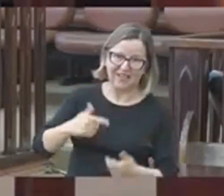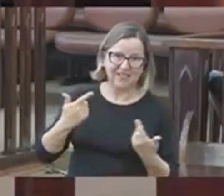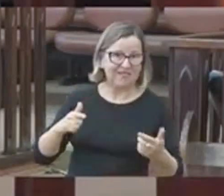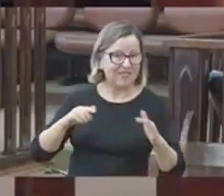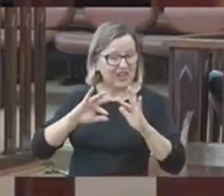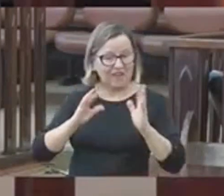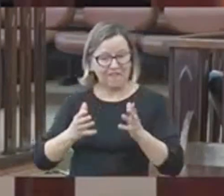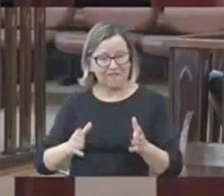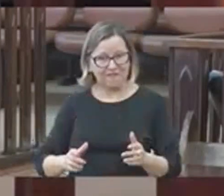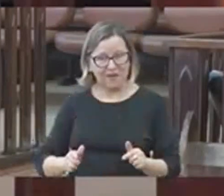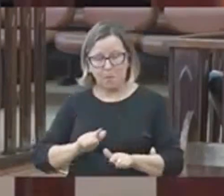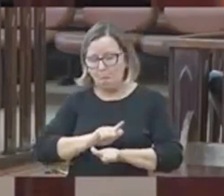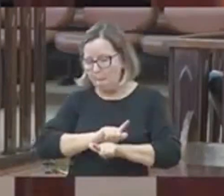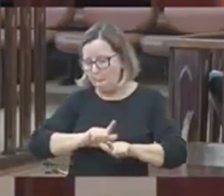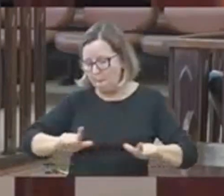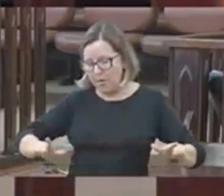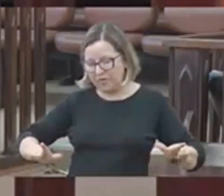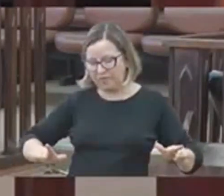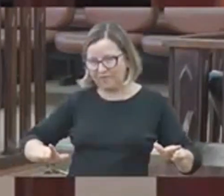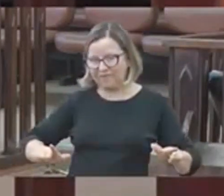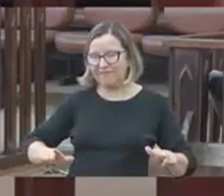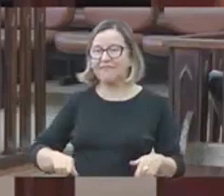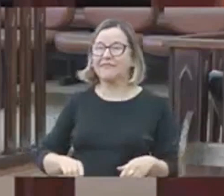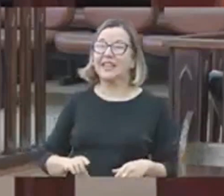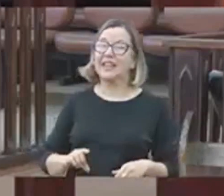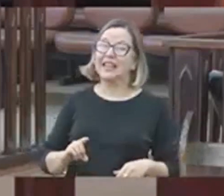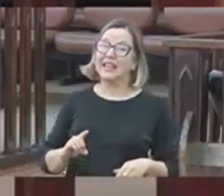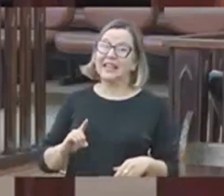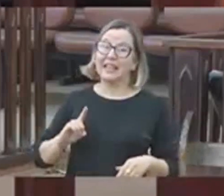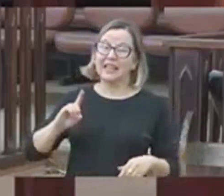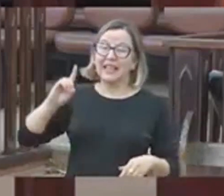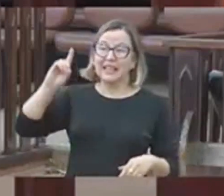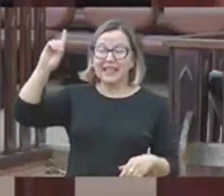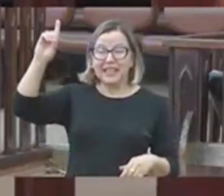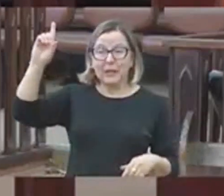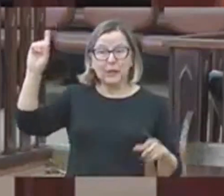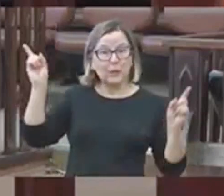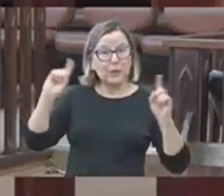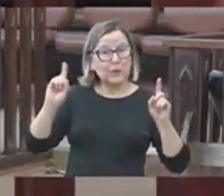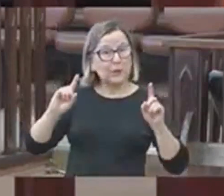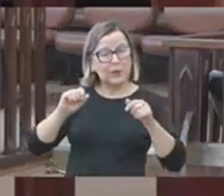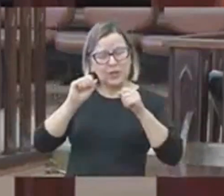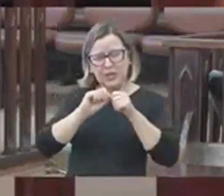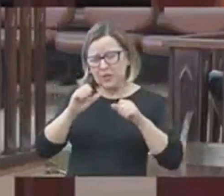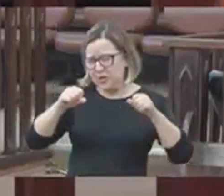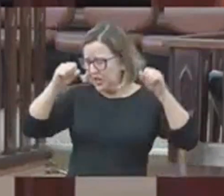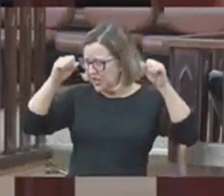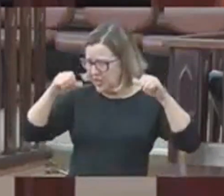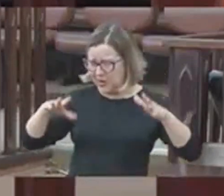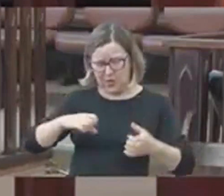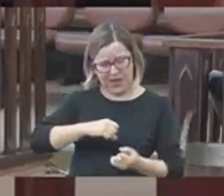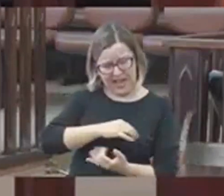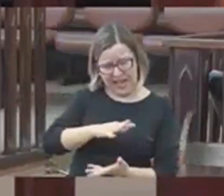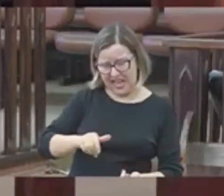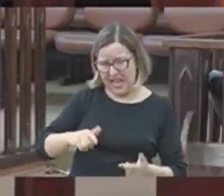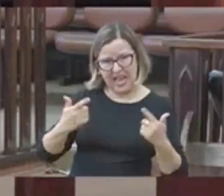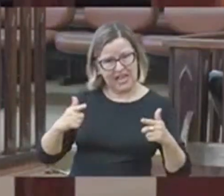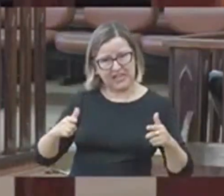não criaria a terra nesse estado sem forma e vazia. Algo aconteceu. E o que